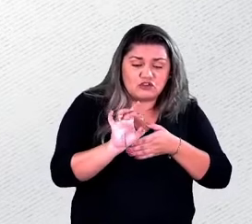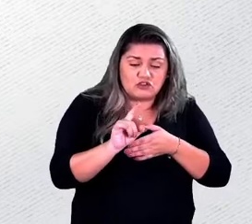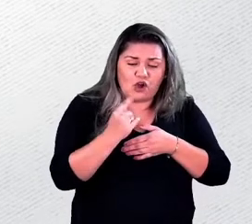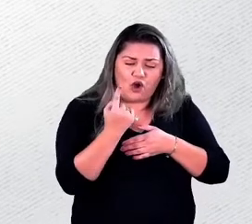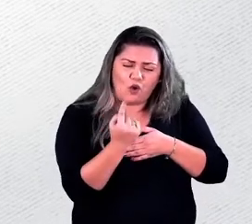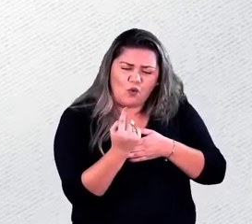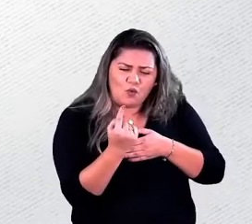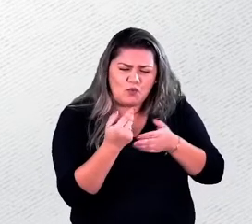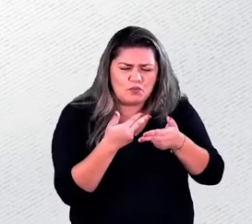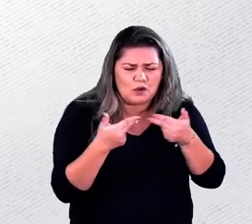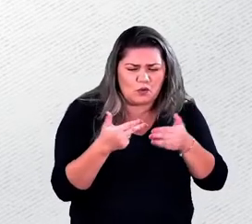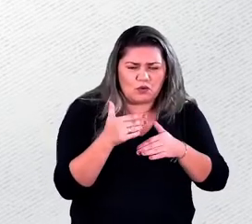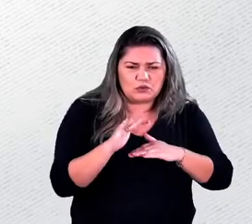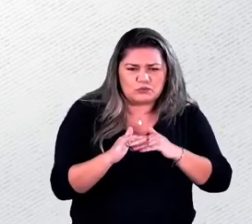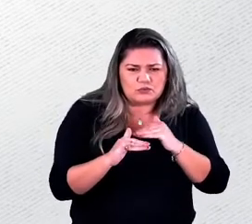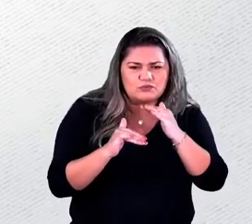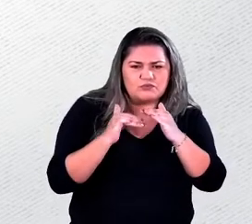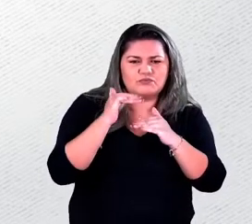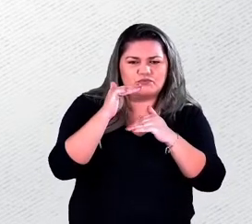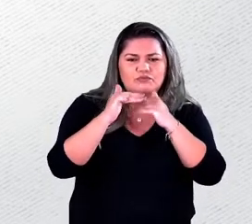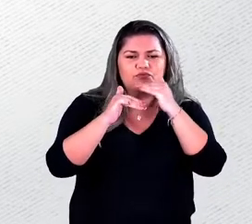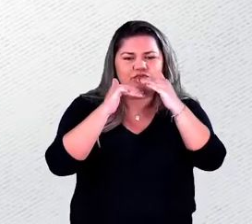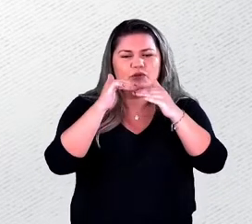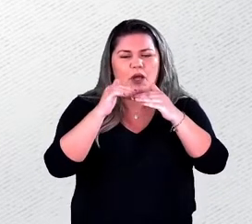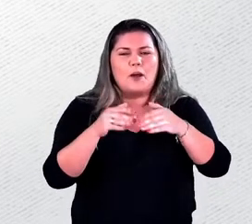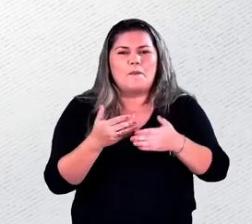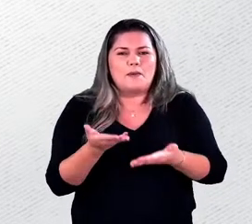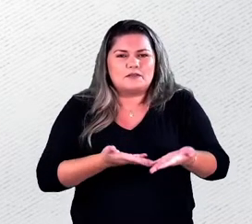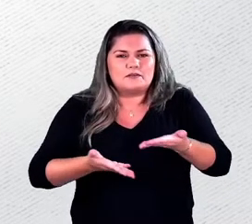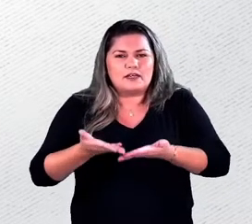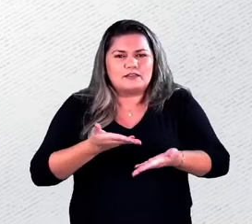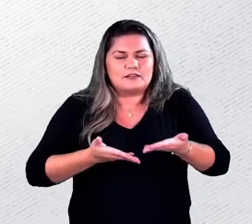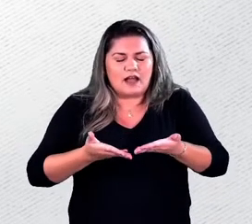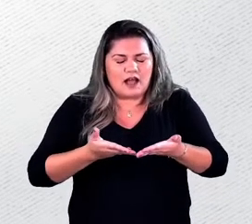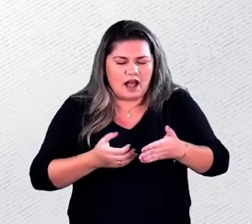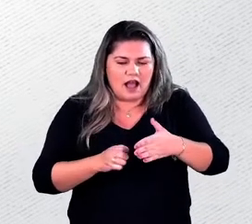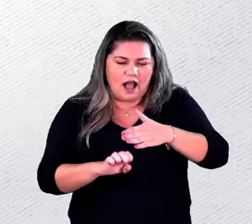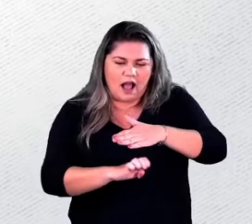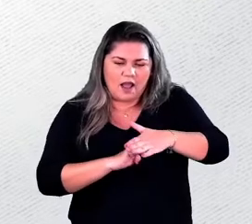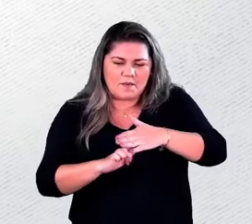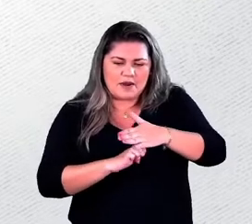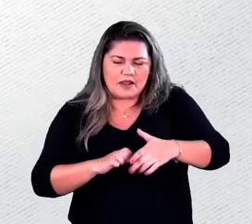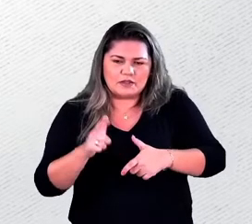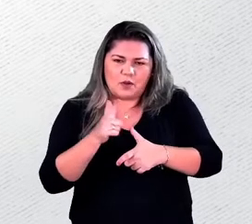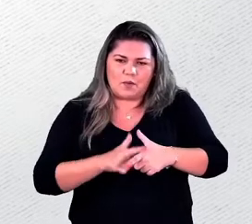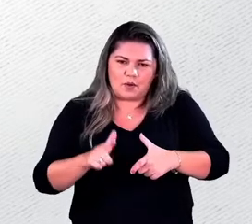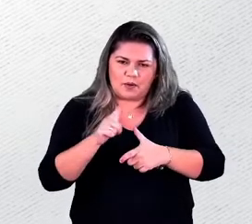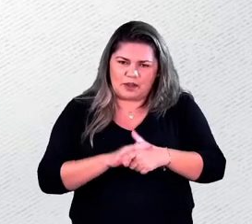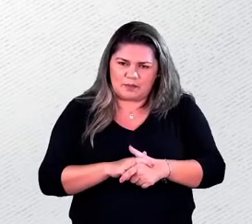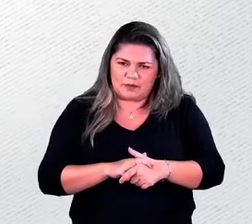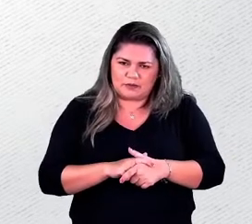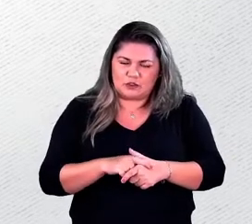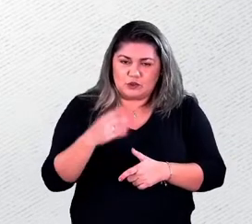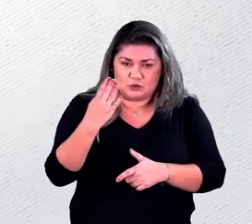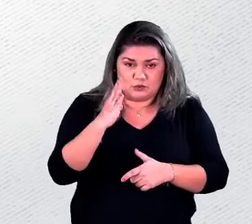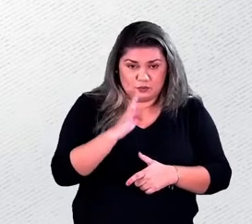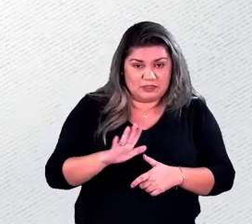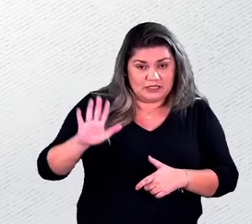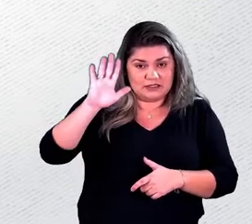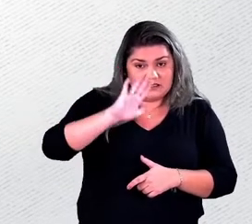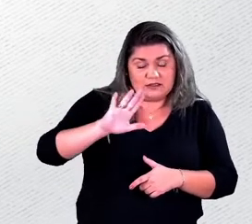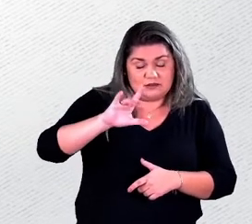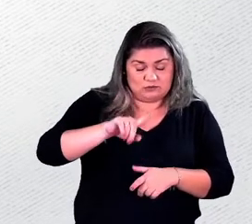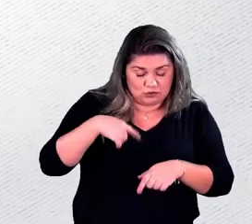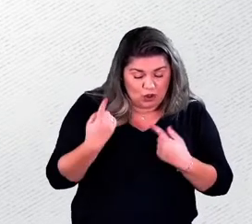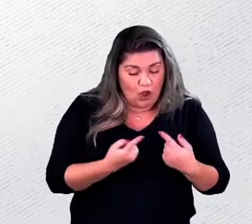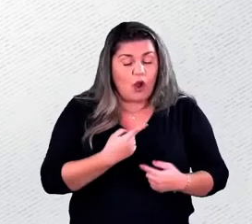do tratamento adequado da crise da empresa no Brasil ao lado do Marco legislativo do Marco legal nós precisamos